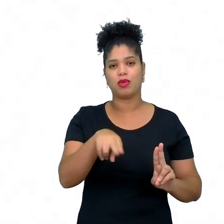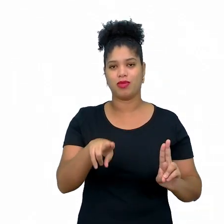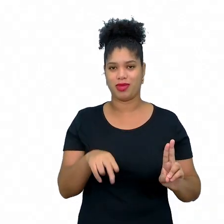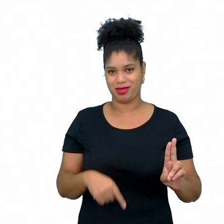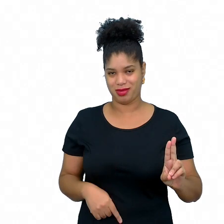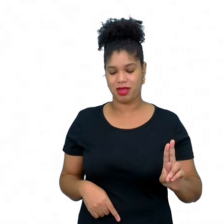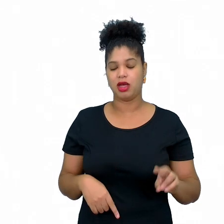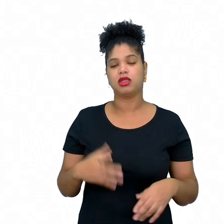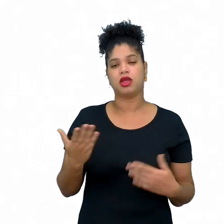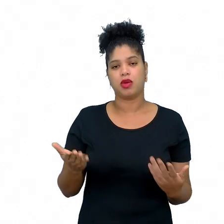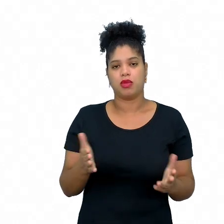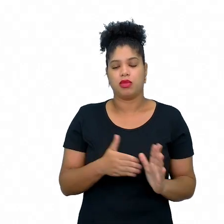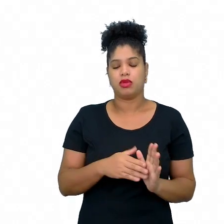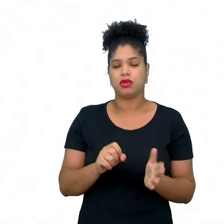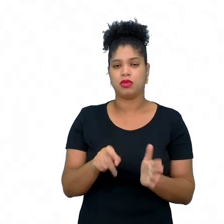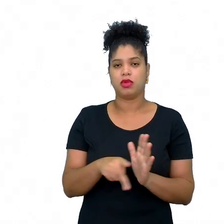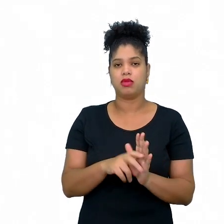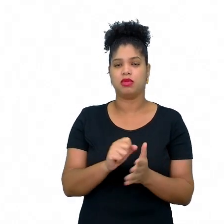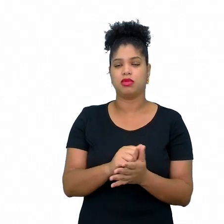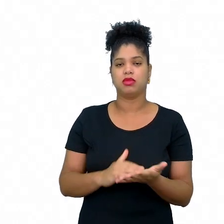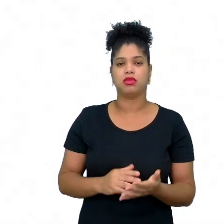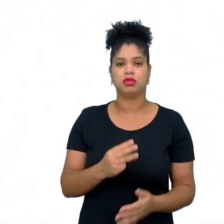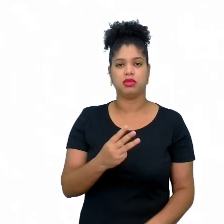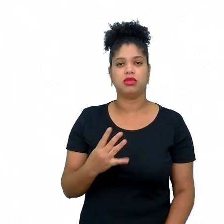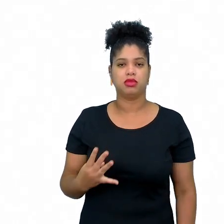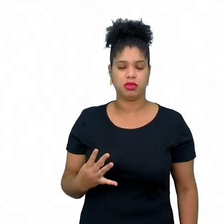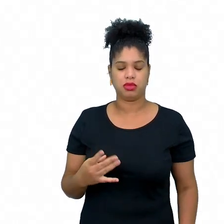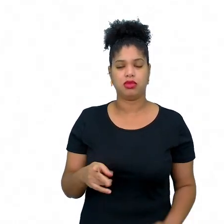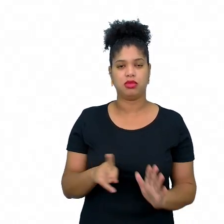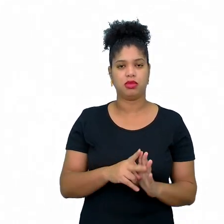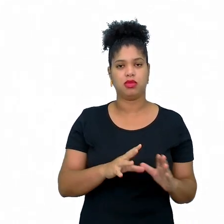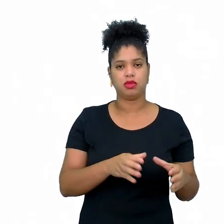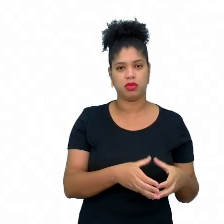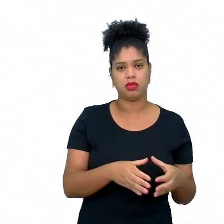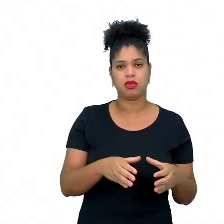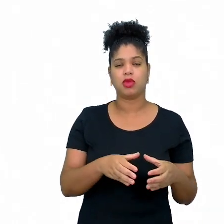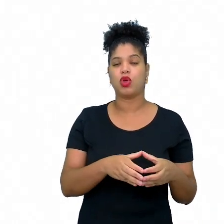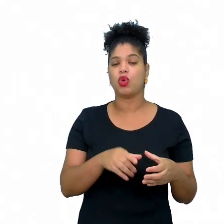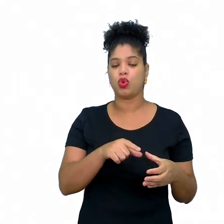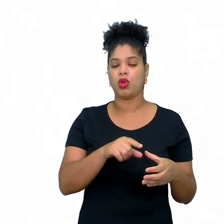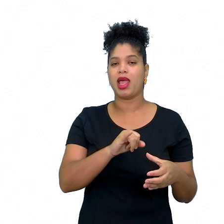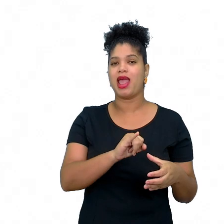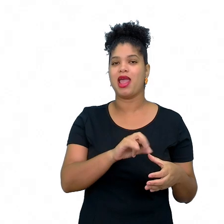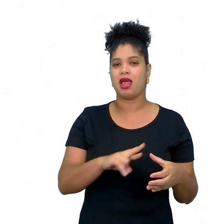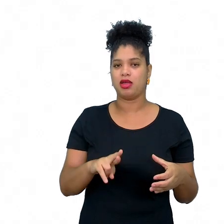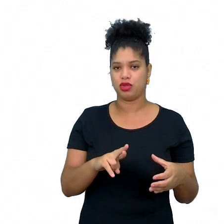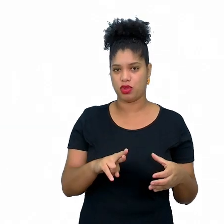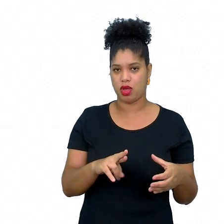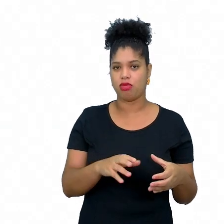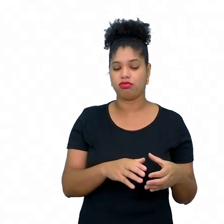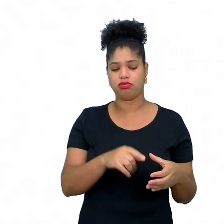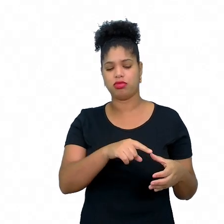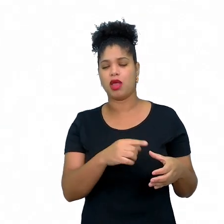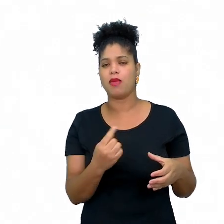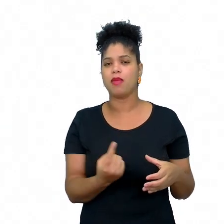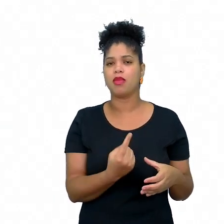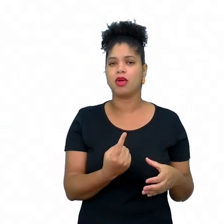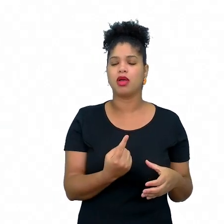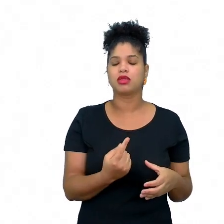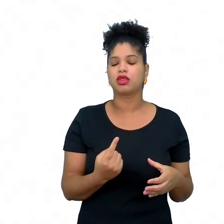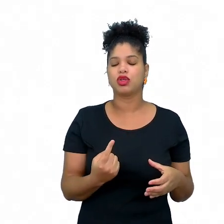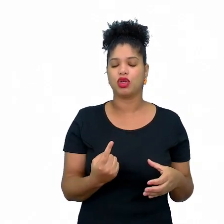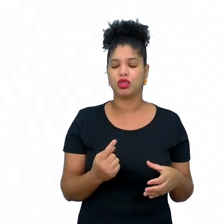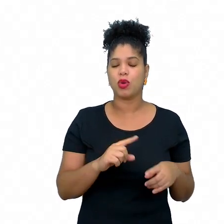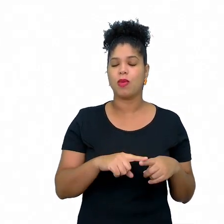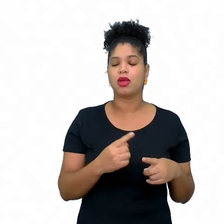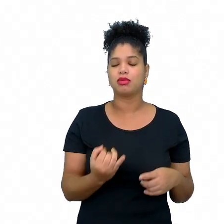Dentro dessa proposta da atividade 3 e 4, dos conjuntos dos números irracionais e a sua importância, nós temos que compreender